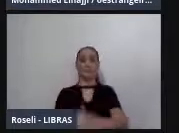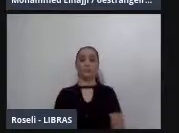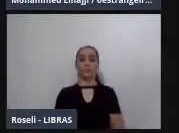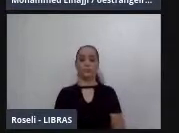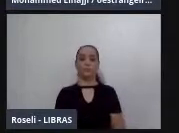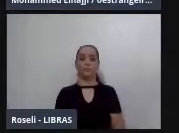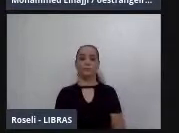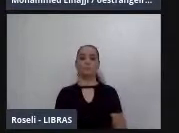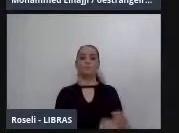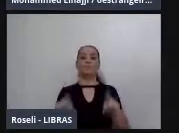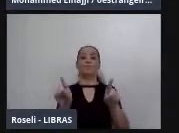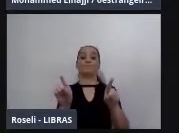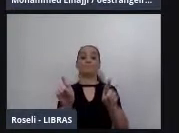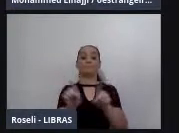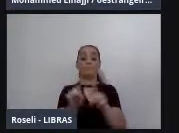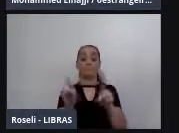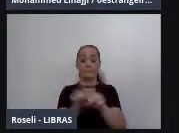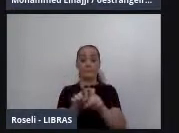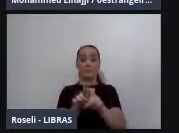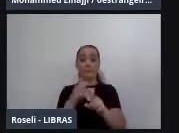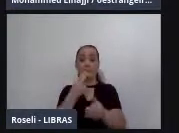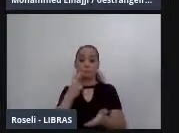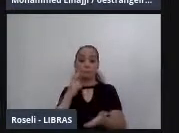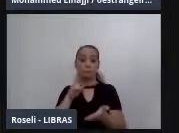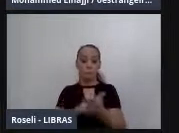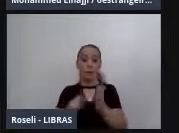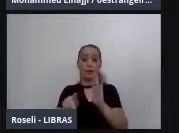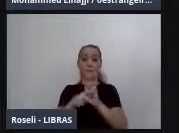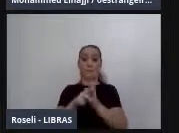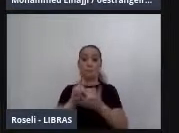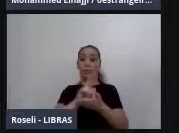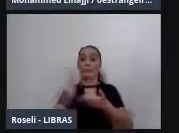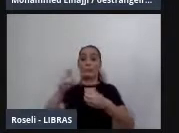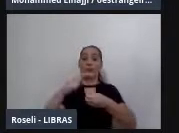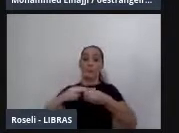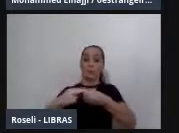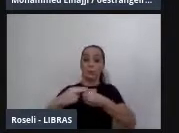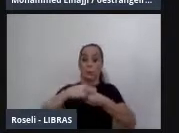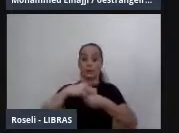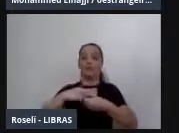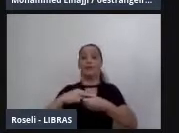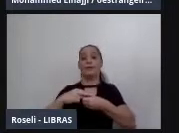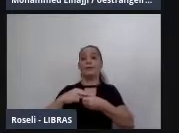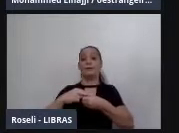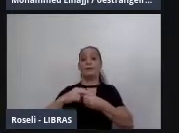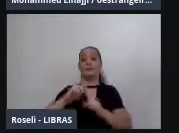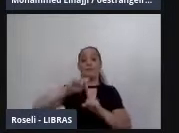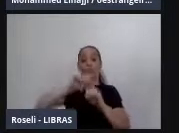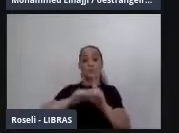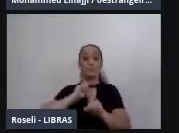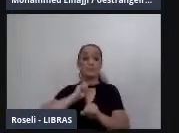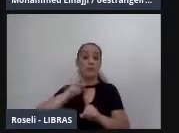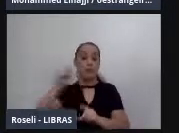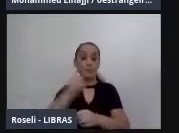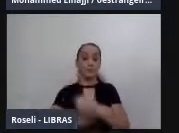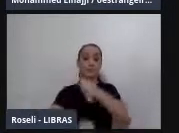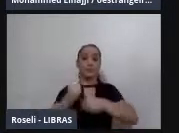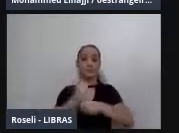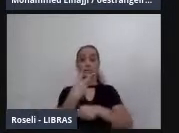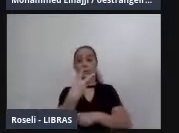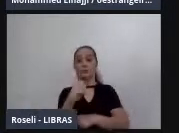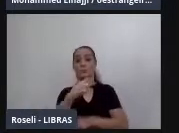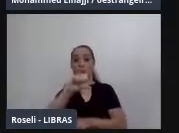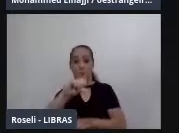Então, a implementação dessa cátedra na Unicamp ocorreu em abril de 2019, por meio de uma resolução do gabinete do